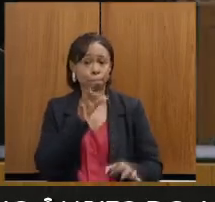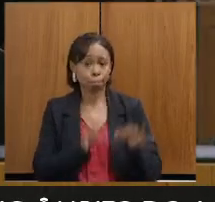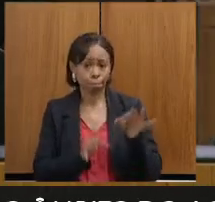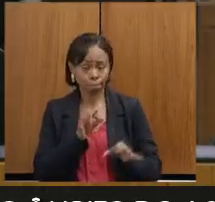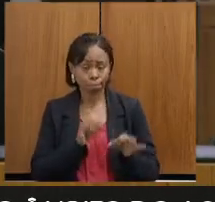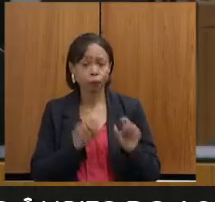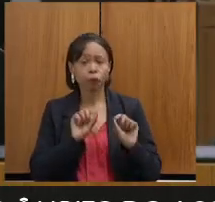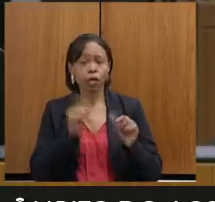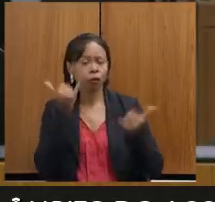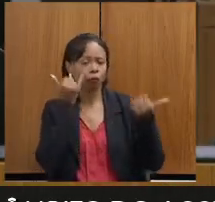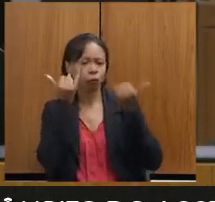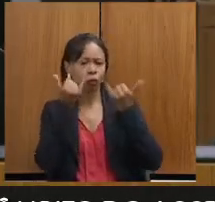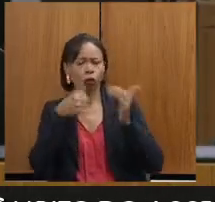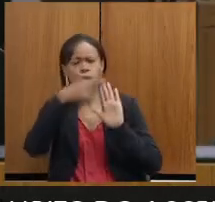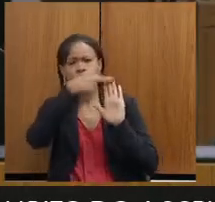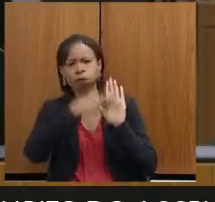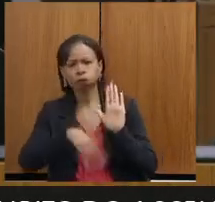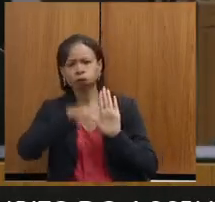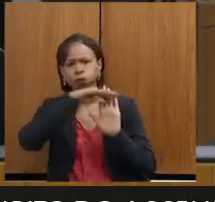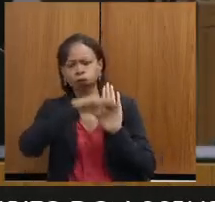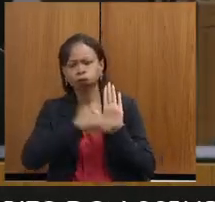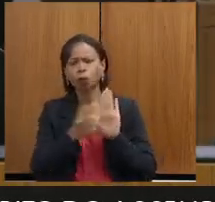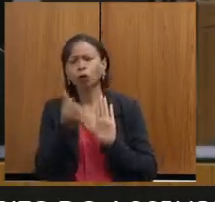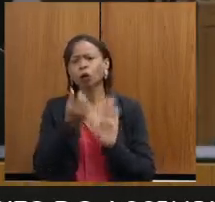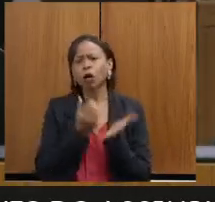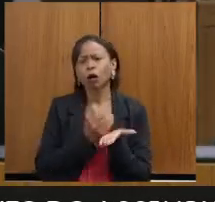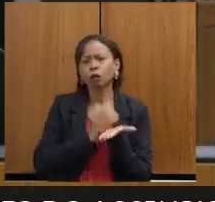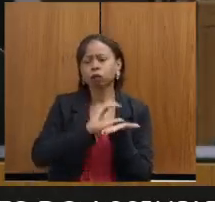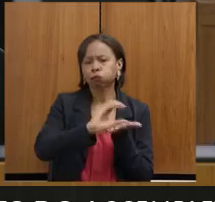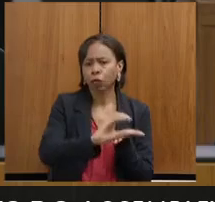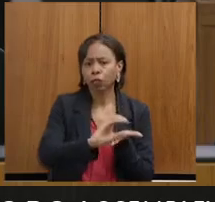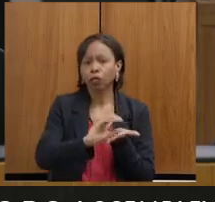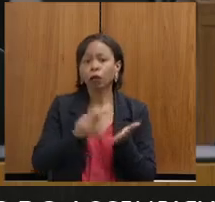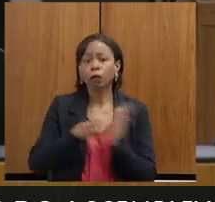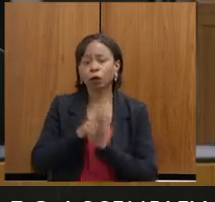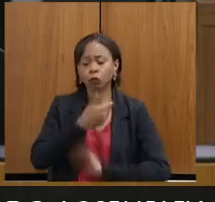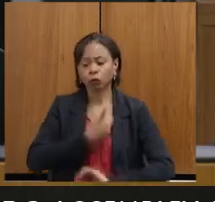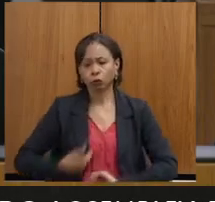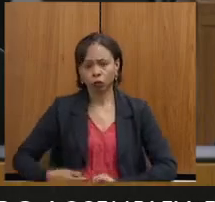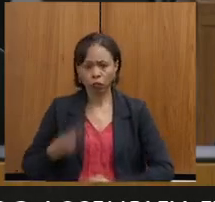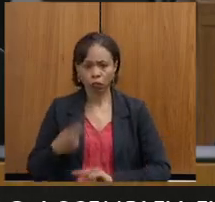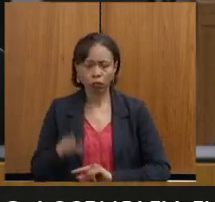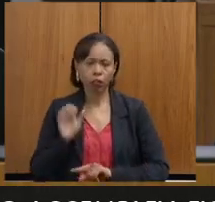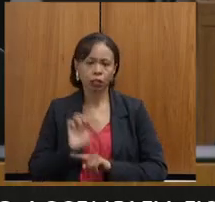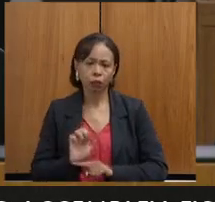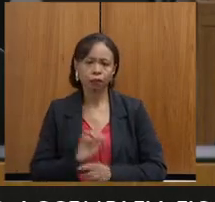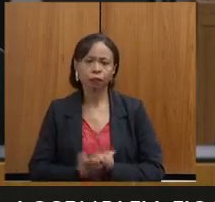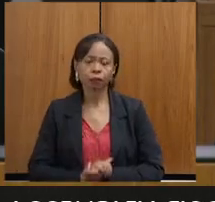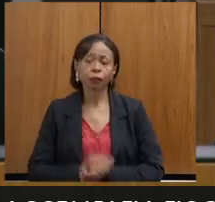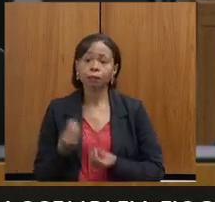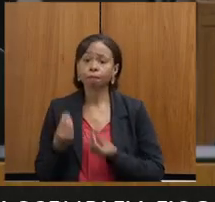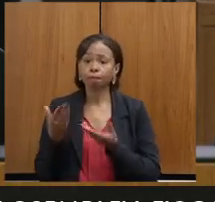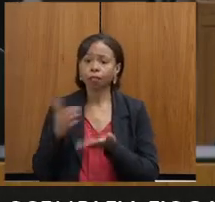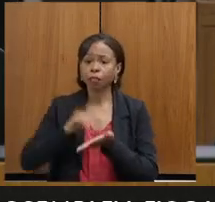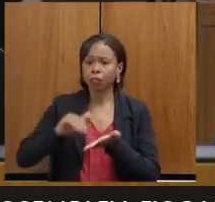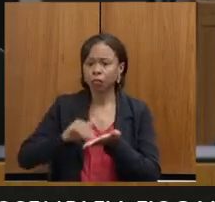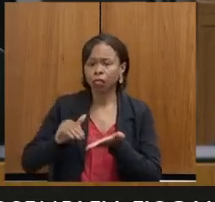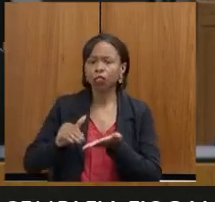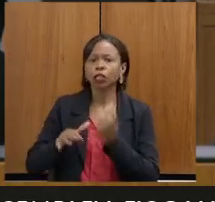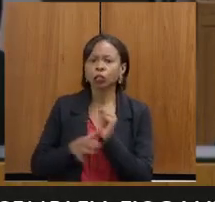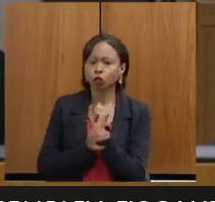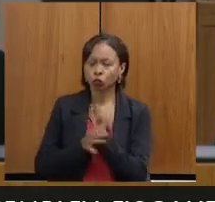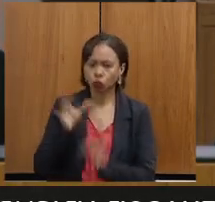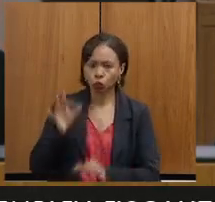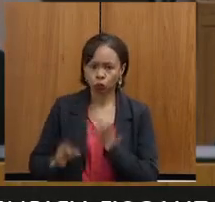informações em relatório contendo o montante dos recursos financeiros investimentos realizados pelo governo do estado seja encaminhada à secretaria da justiça